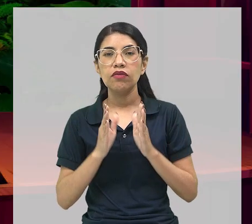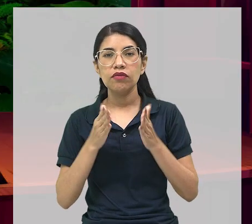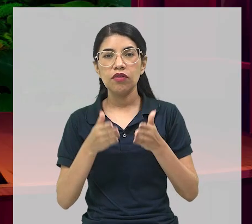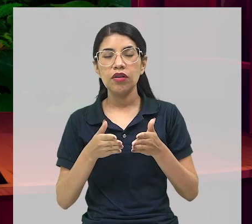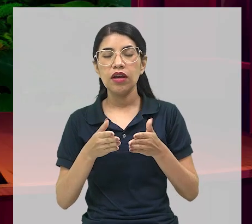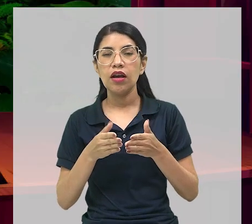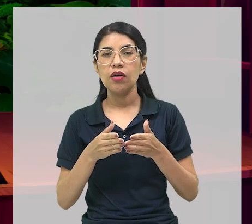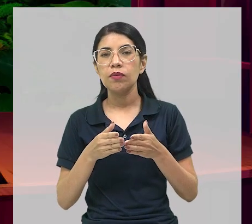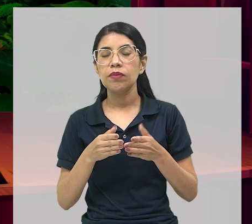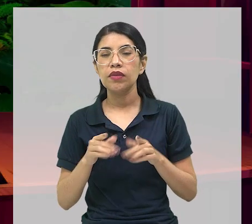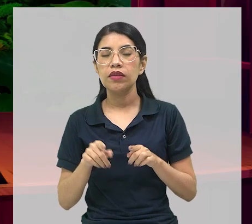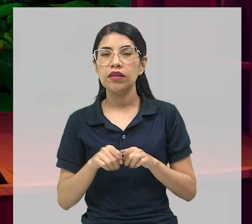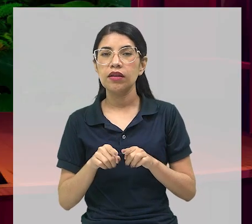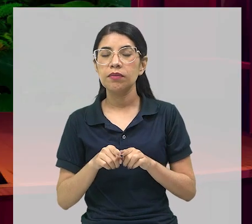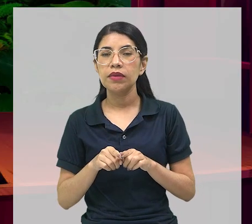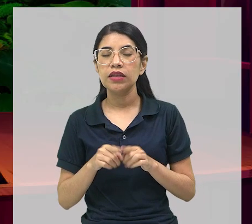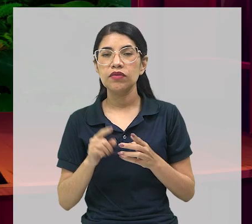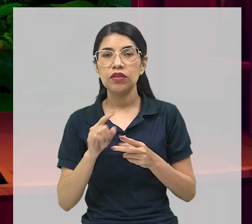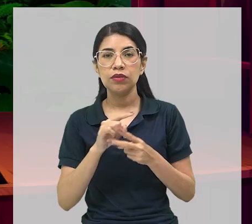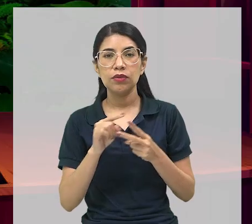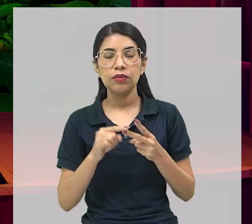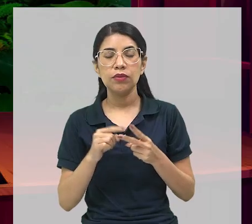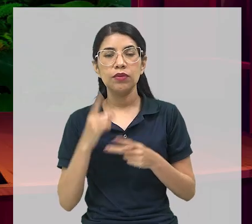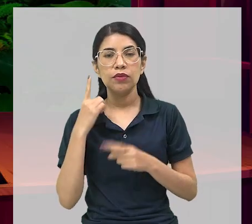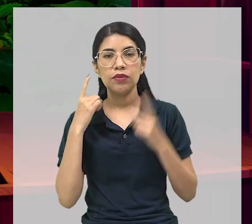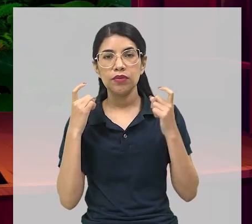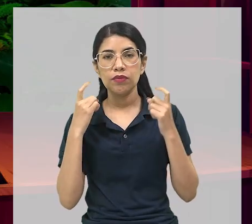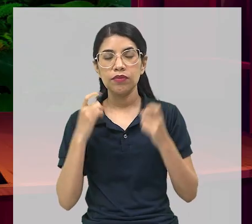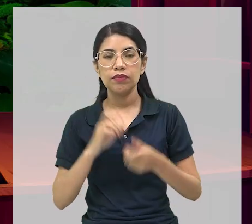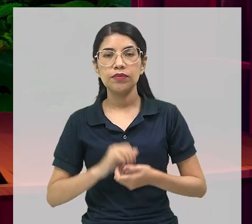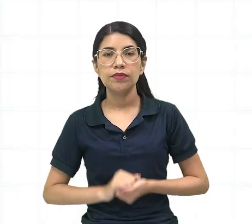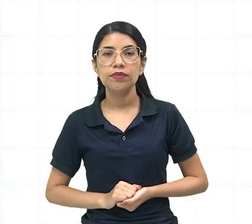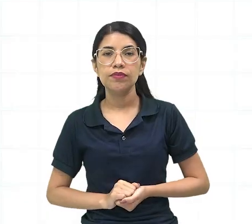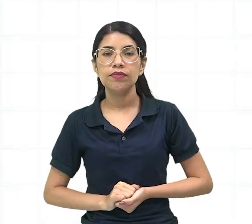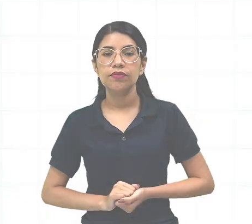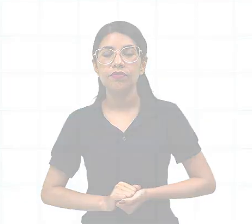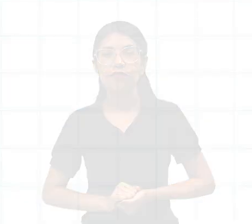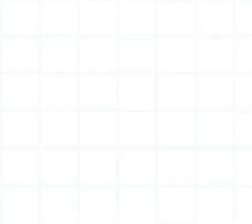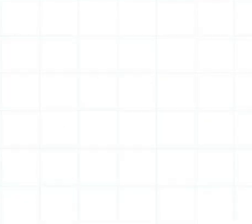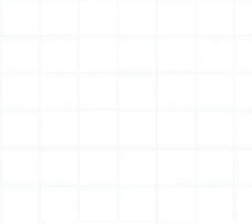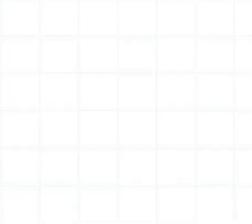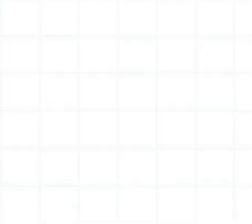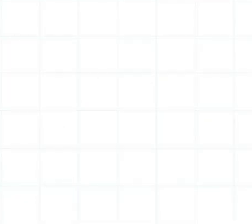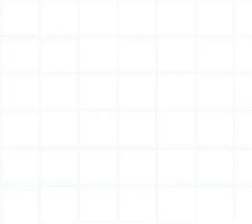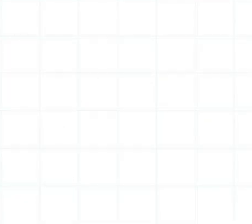nossos sentidos. A gente vai escutar dois sons. Vamos para o primeiro som.